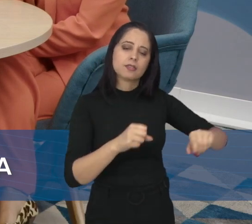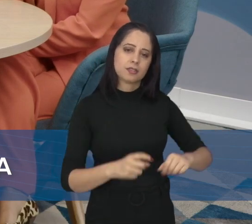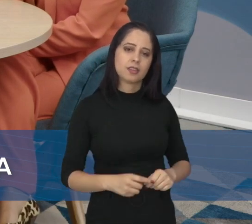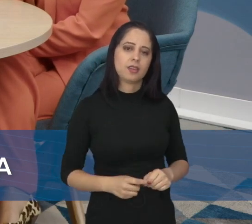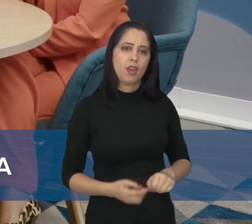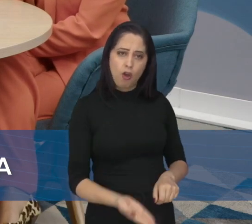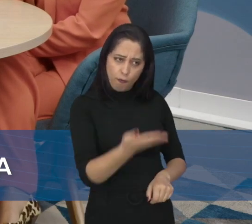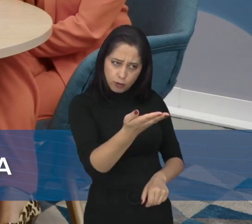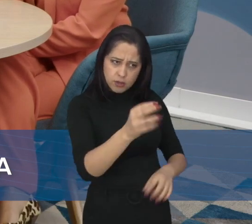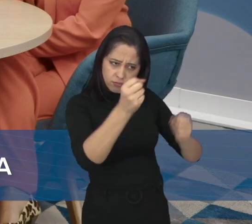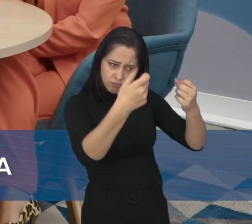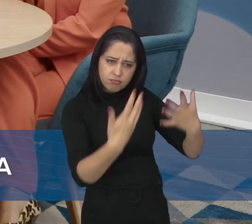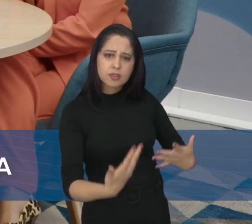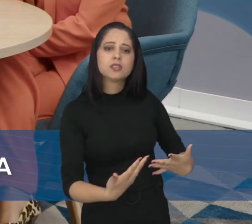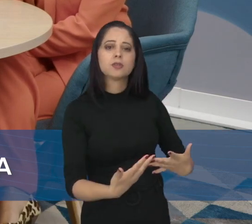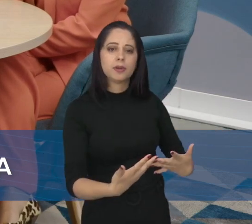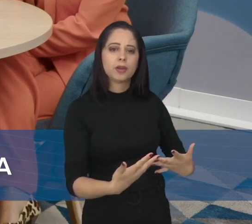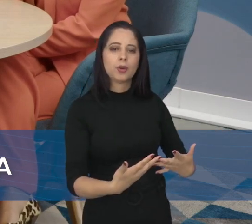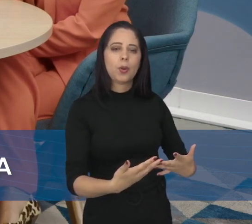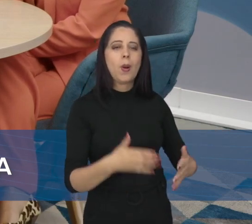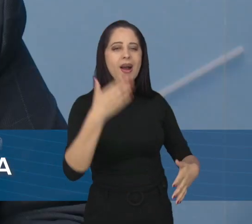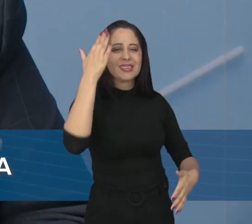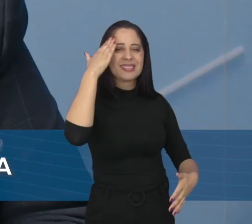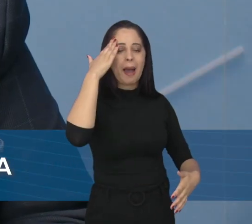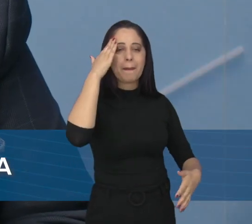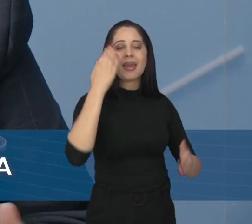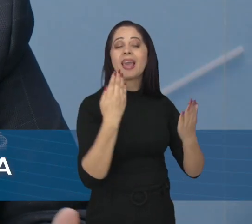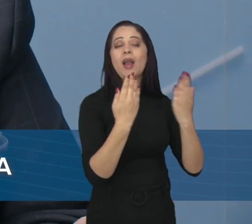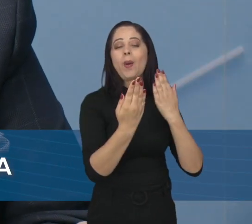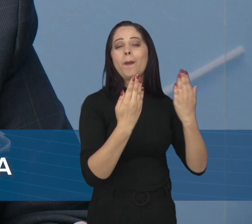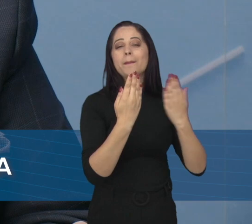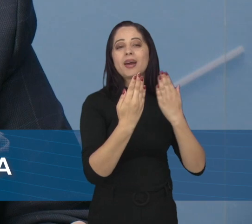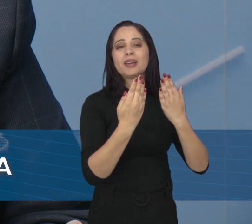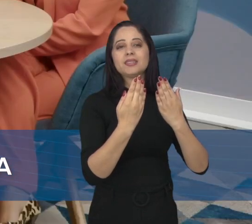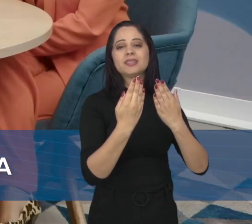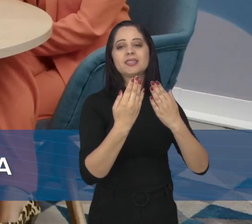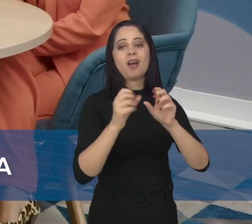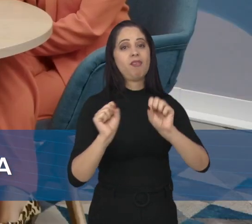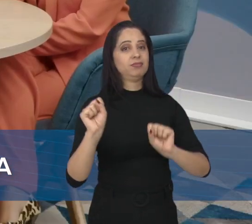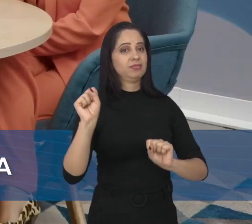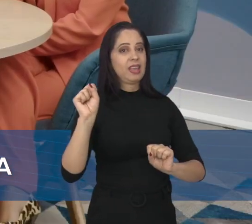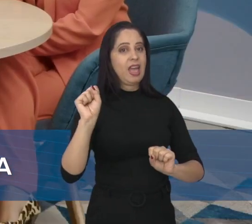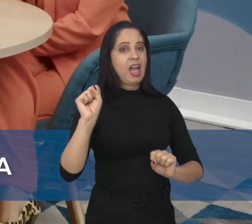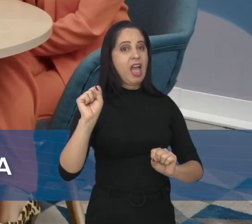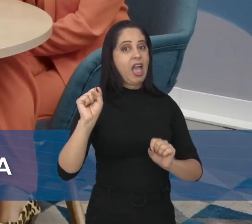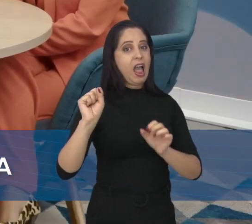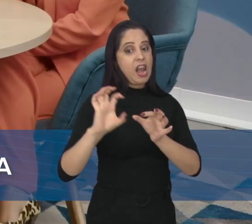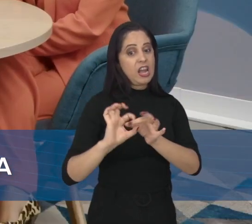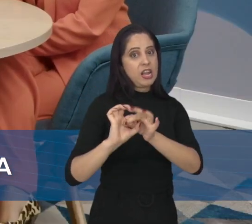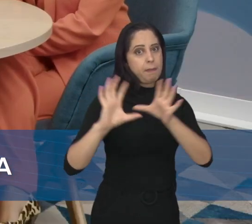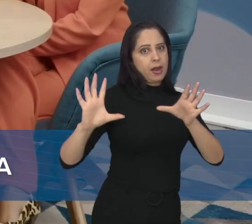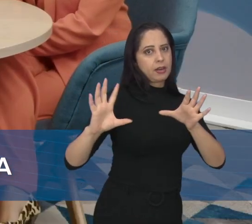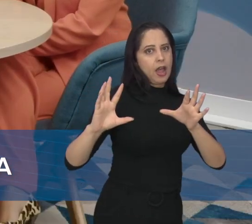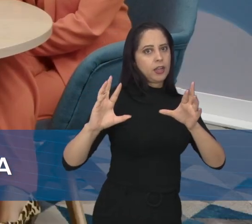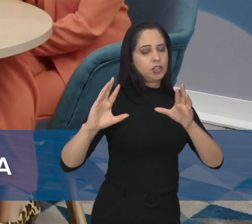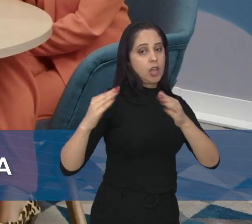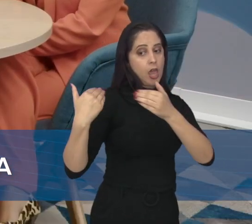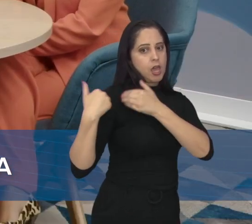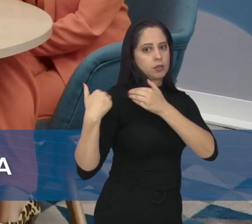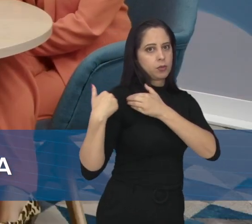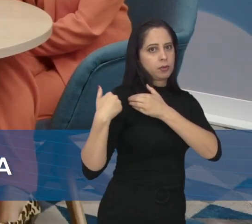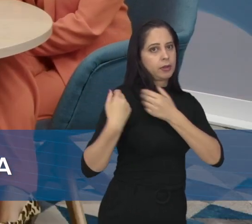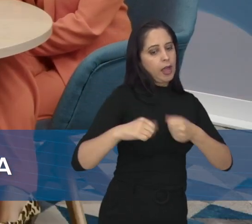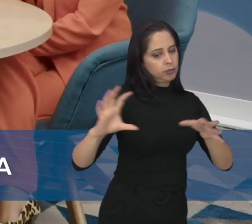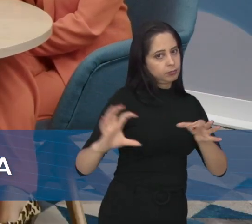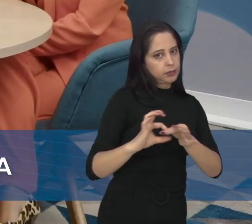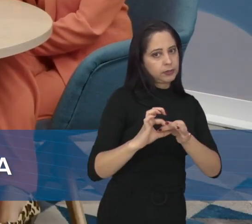você mesma disse, Ziza, no sentido da estátua da liberdade e da responsabilidade. Muita gente hoje se arvora em